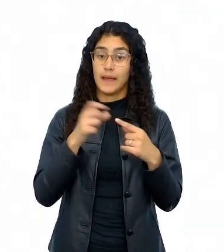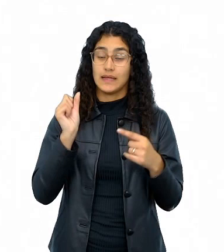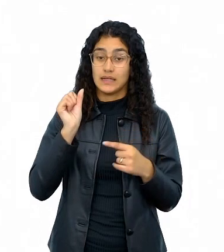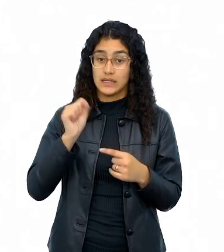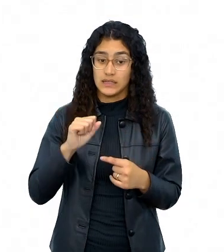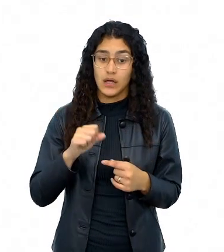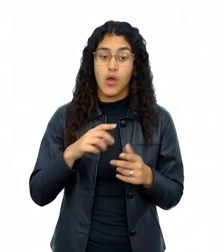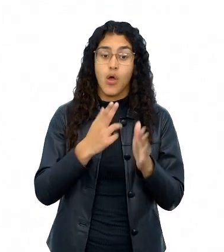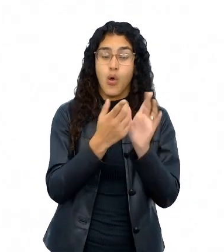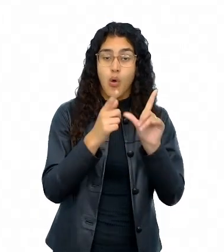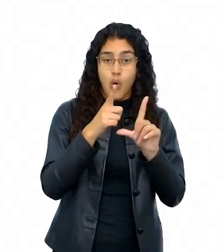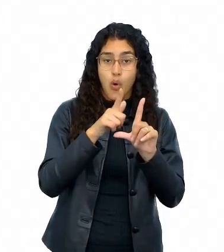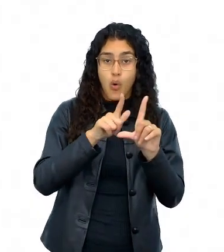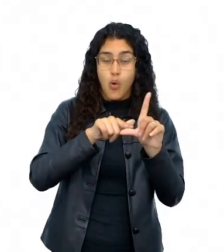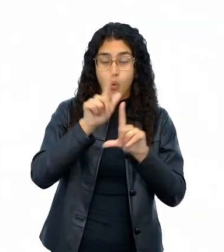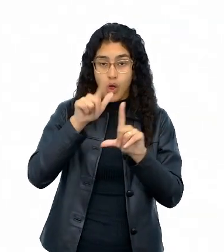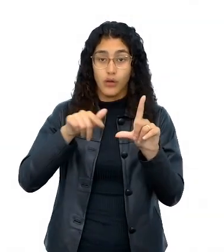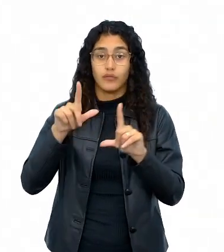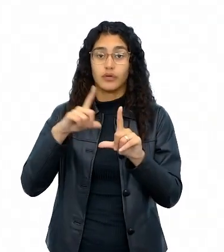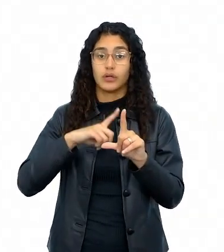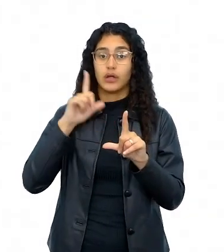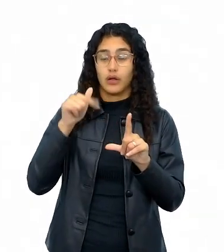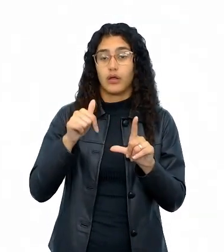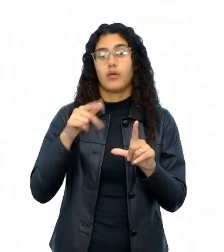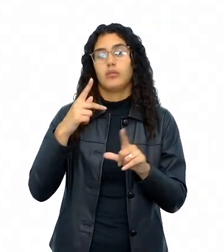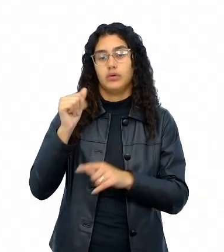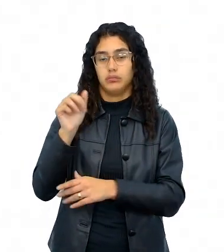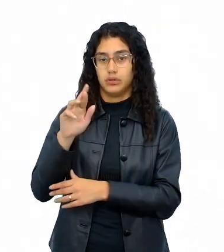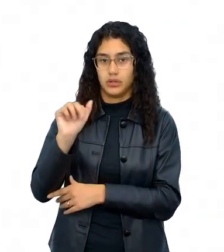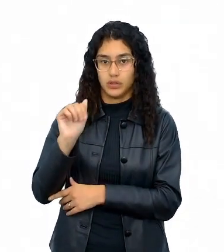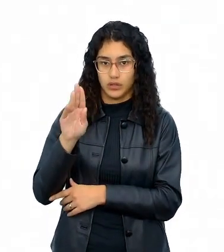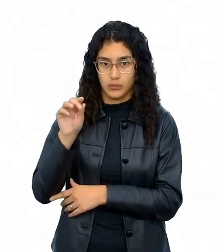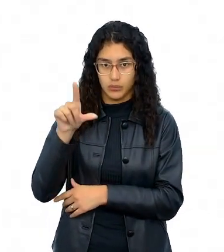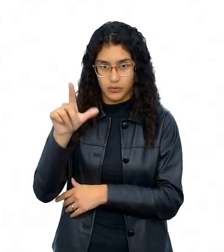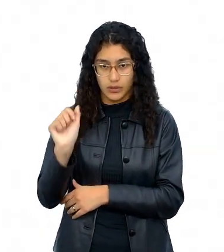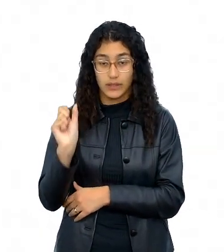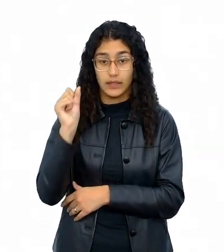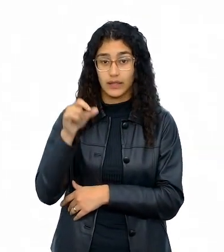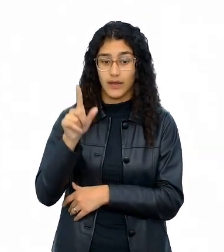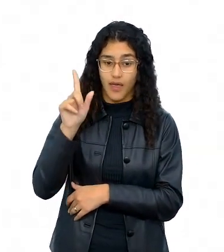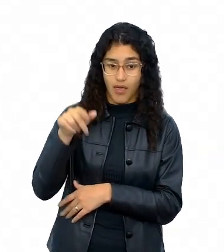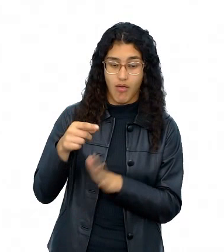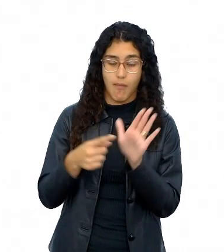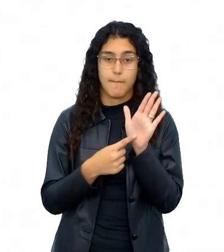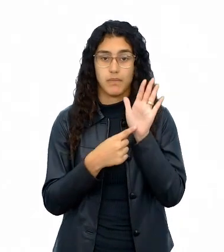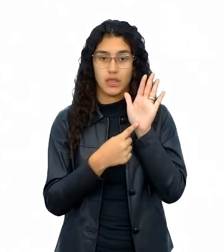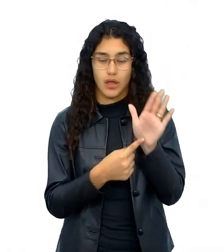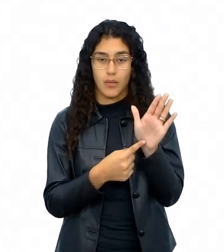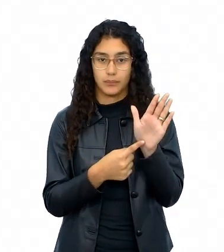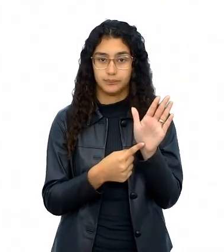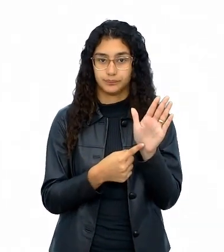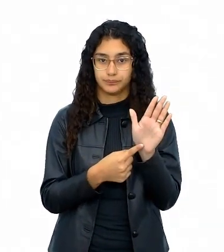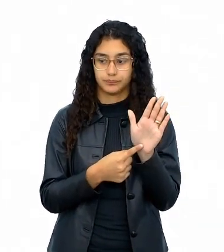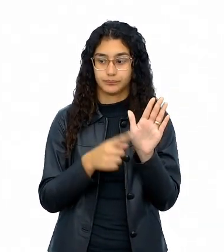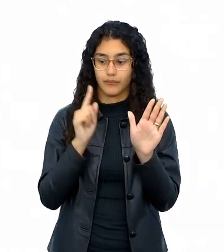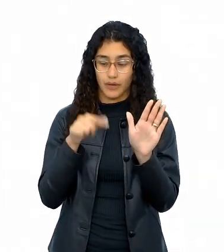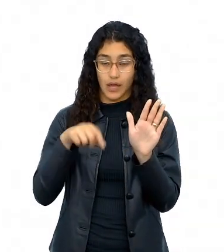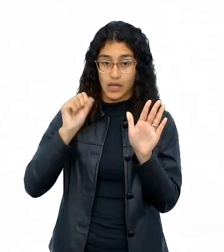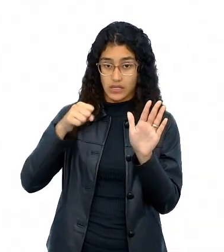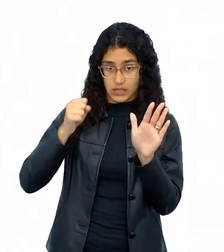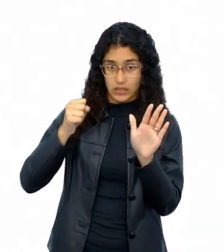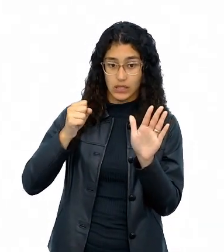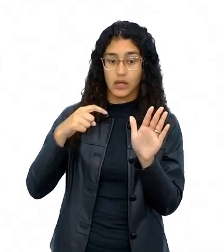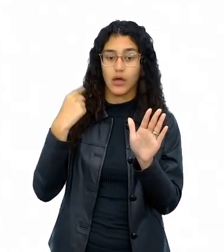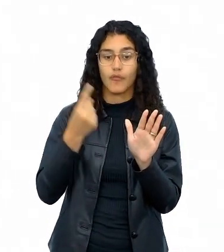diz, o gráfico da função quadrática é uma parábola. Então, se a concavidade está voltada para baixo e é uma parábola,